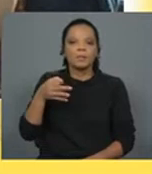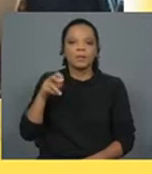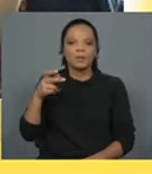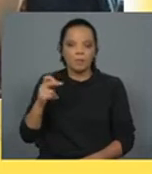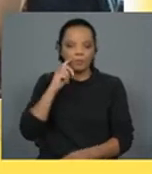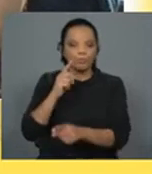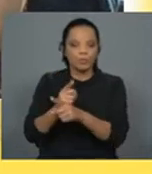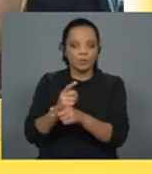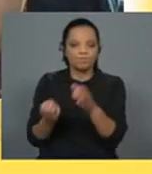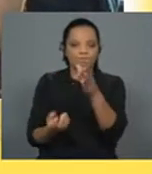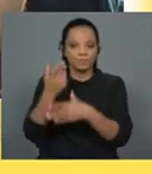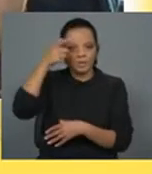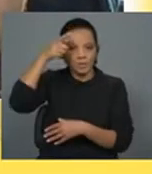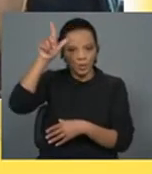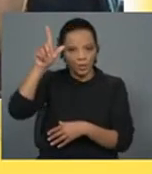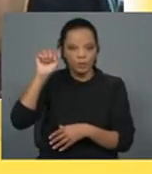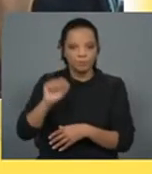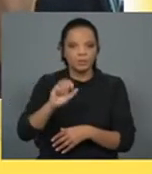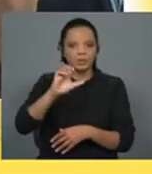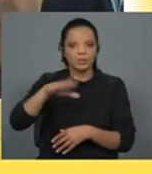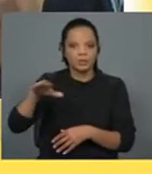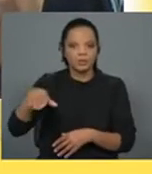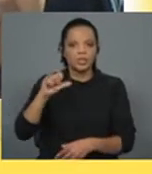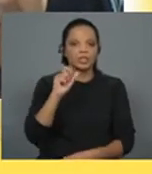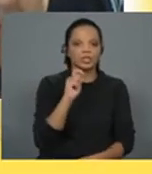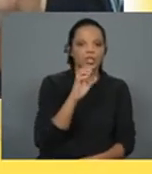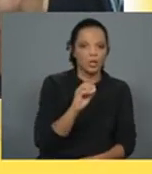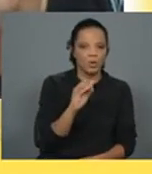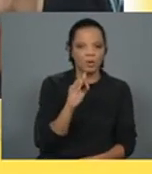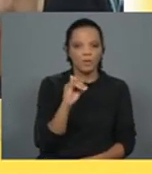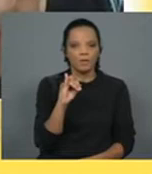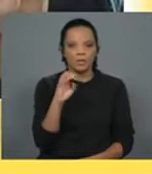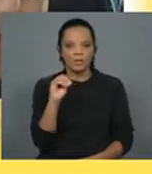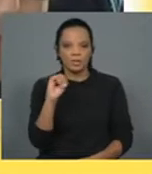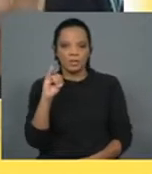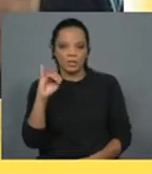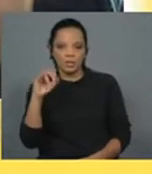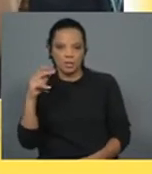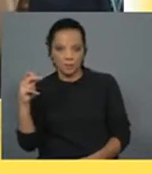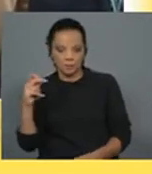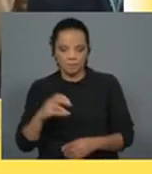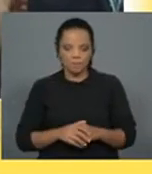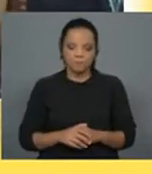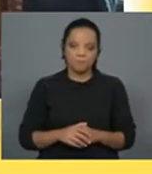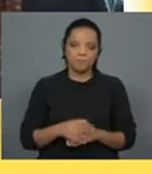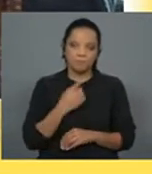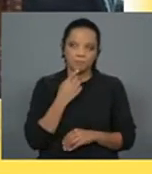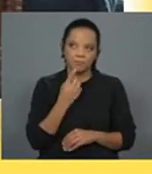criada a licenciatura em Ciências Geofísicas. E, digamos que em